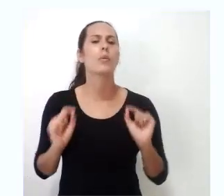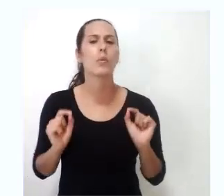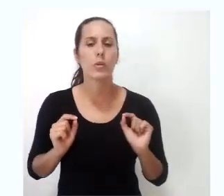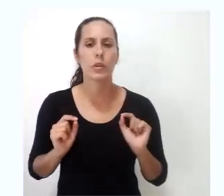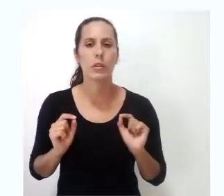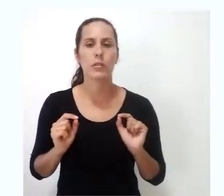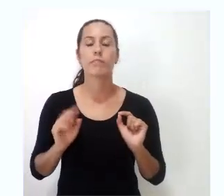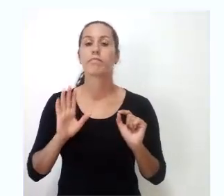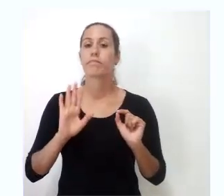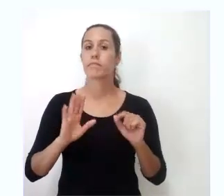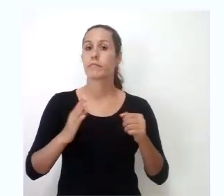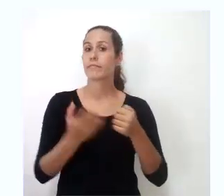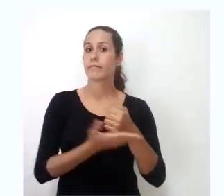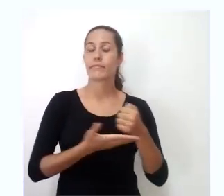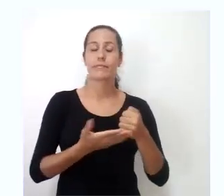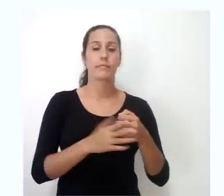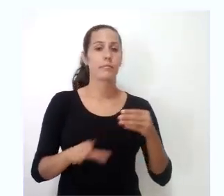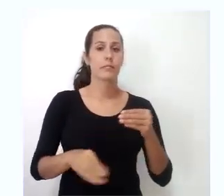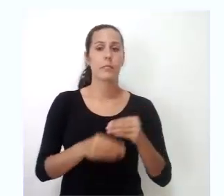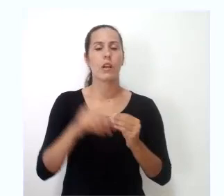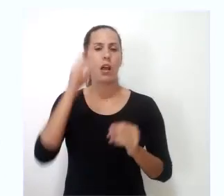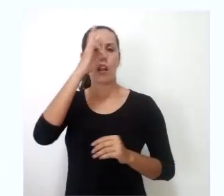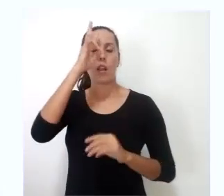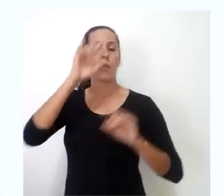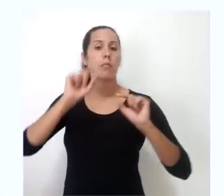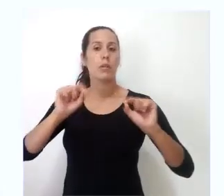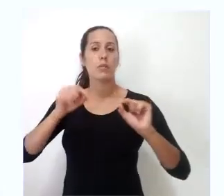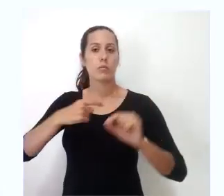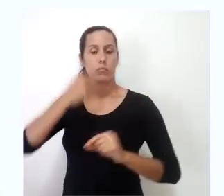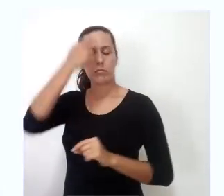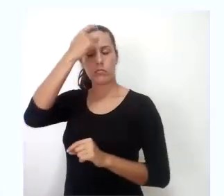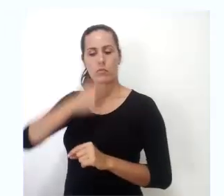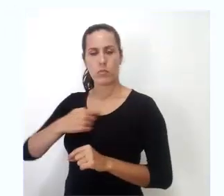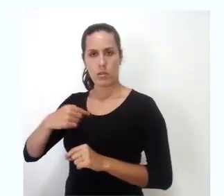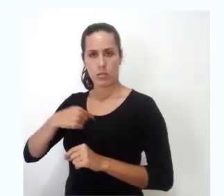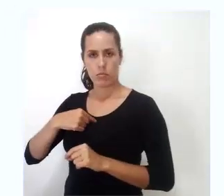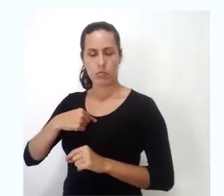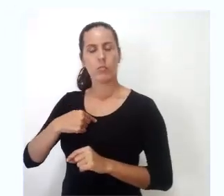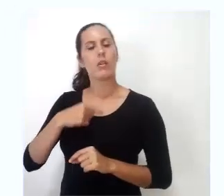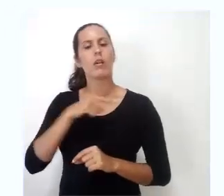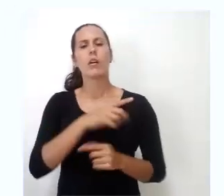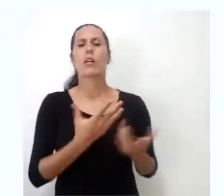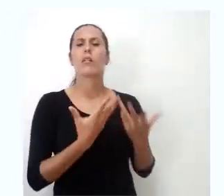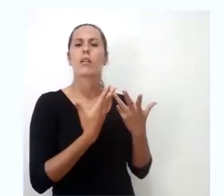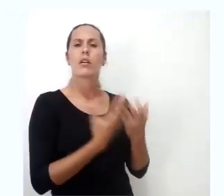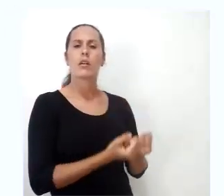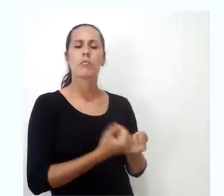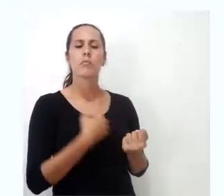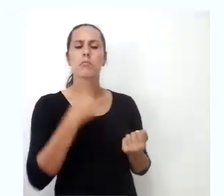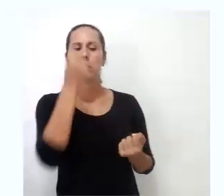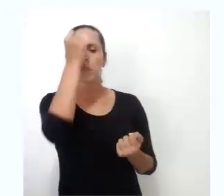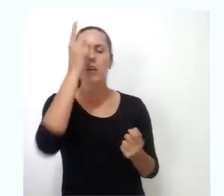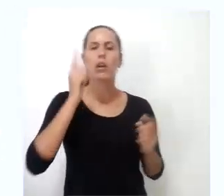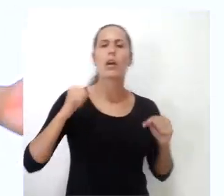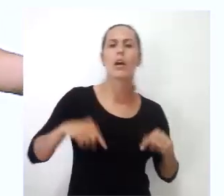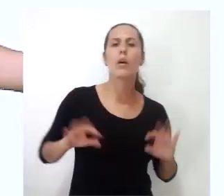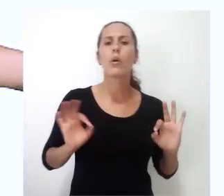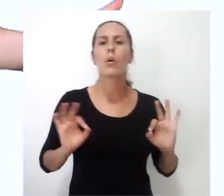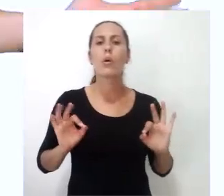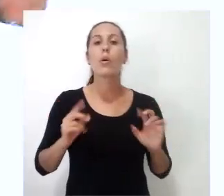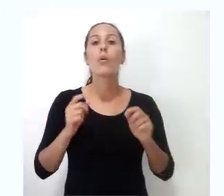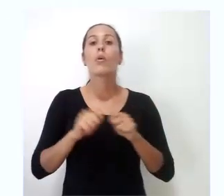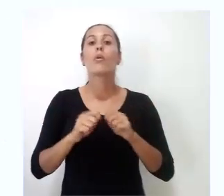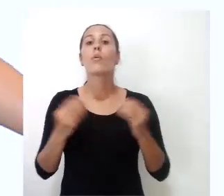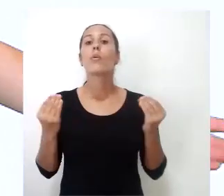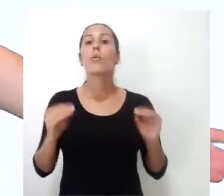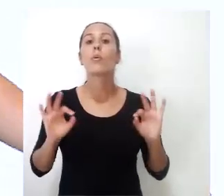quê? Fundamentar. Lembrar que o meu interlocutor, ele vai aceitar a minha ideia quando eu